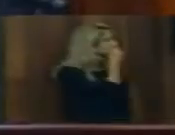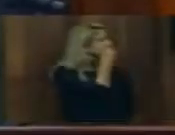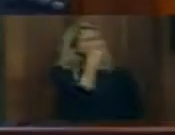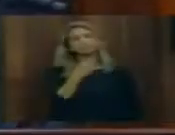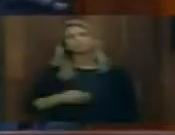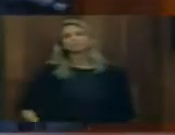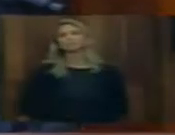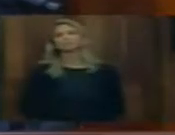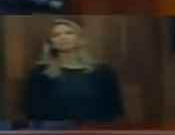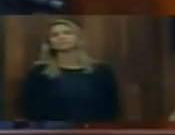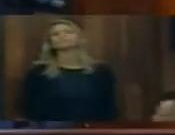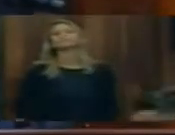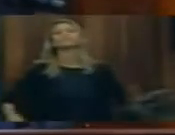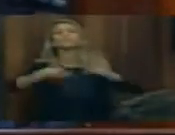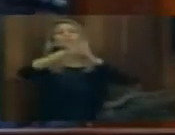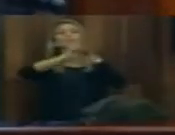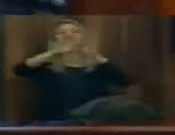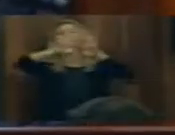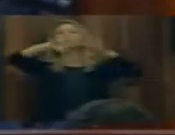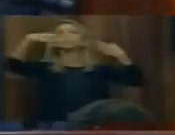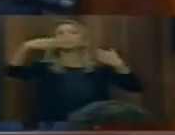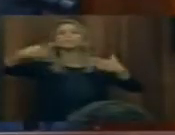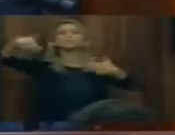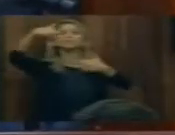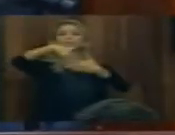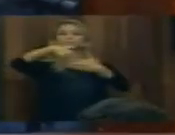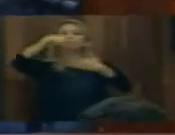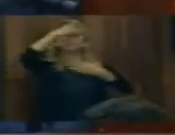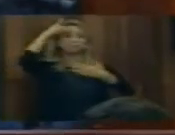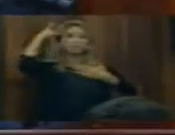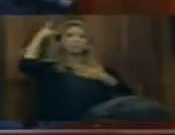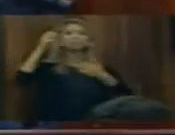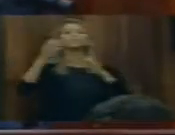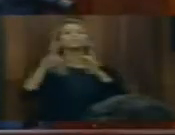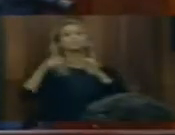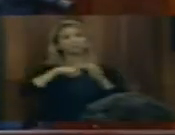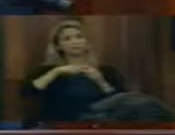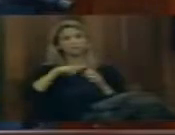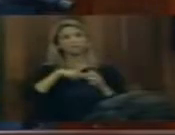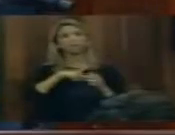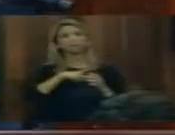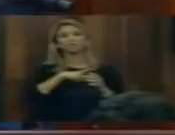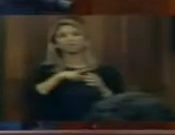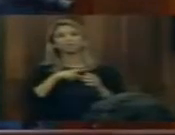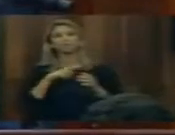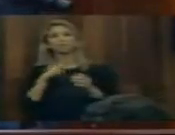Antes de liberarmos a tribuna aos oradores inscritos, temos aqui